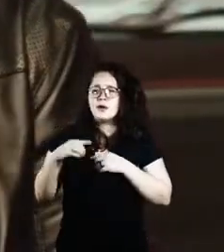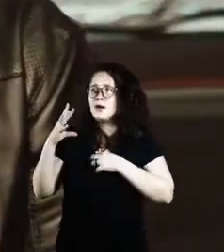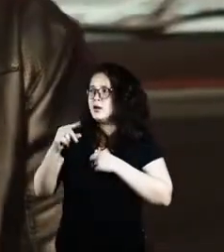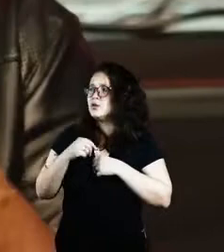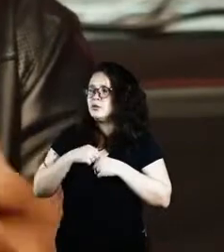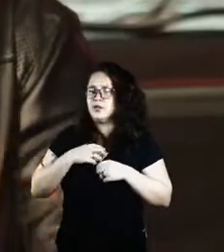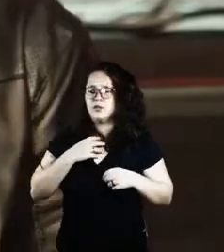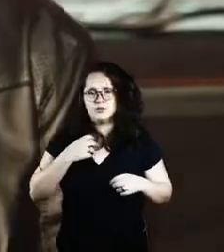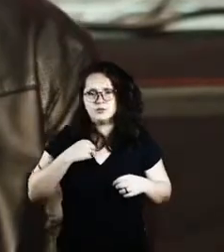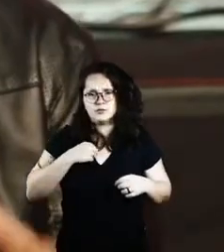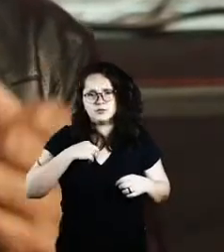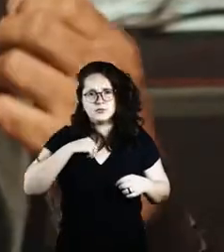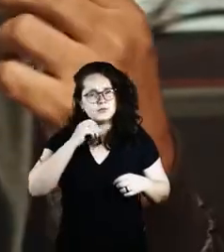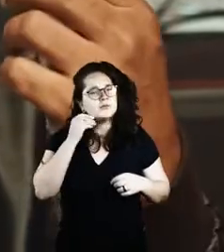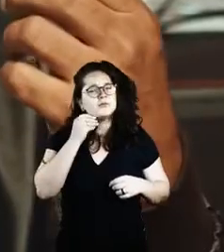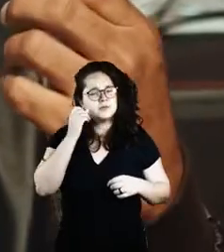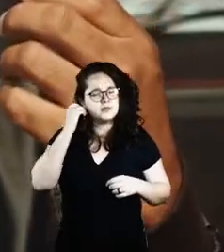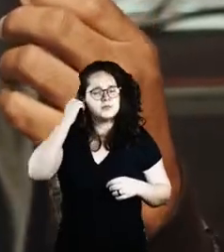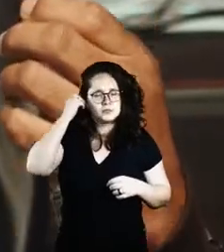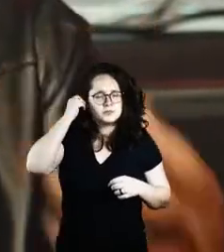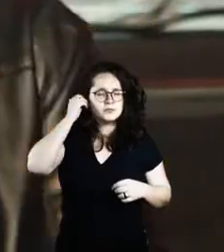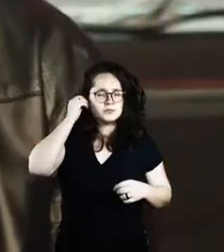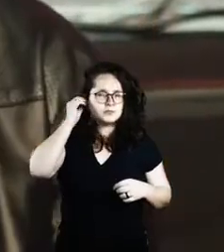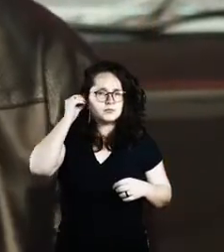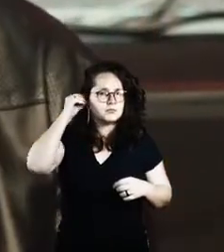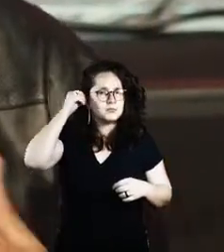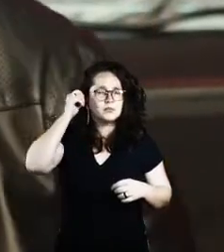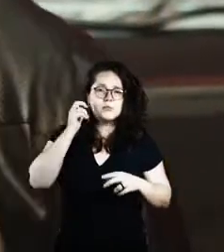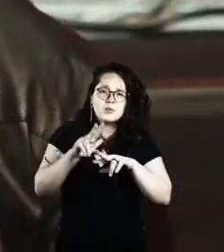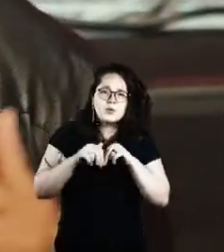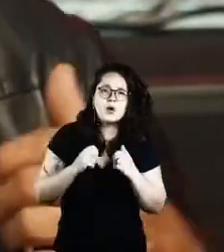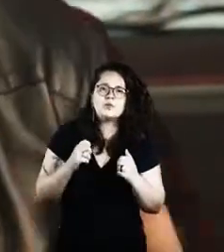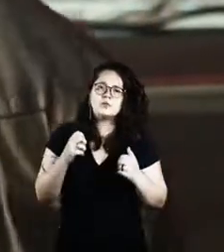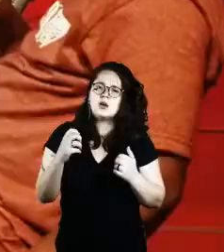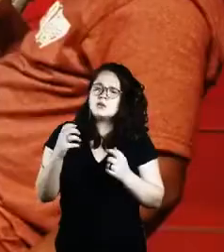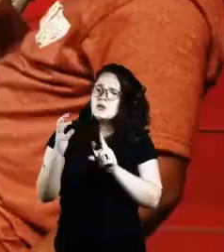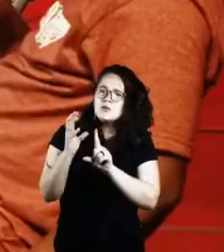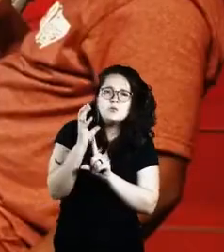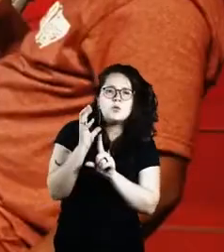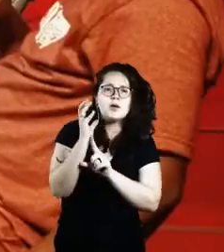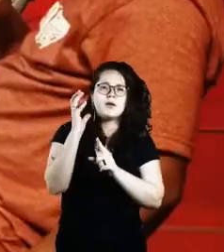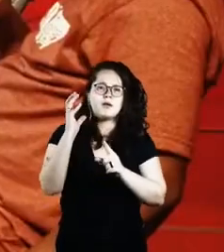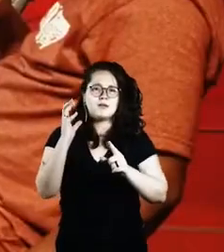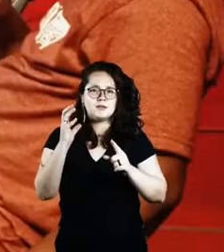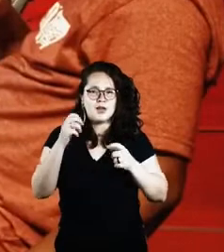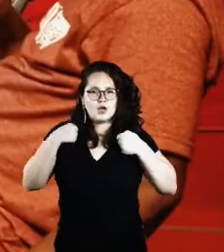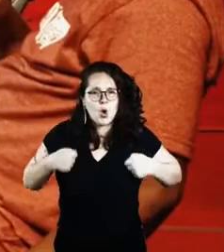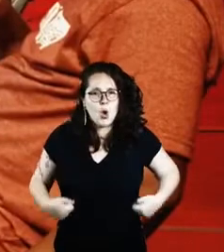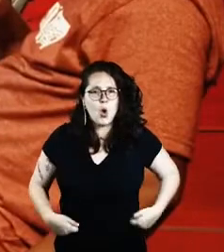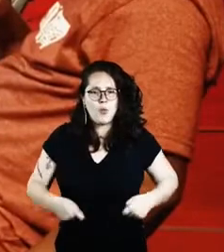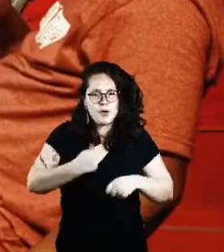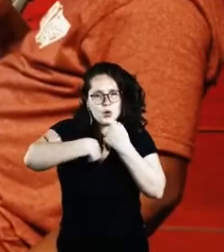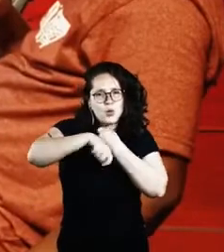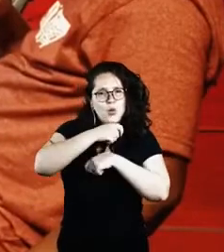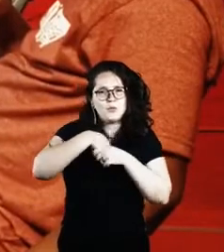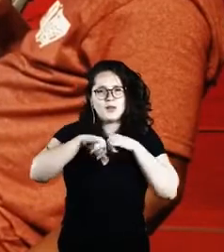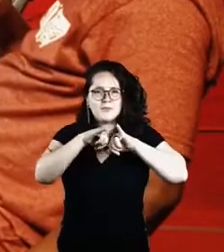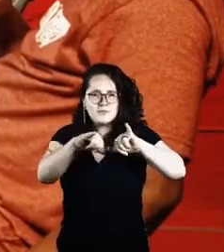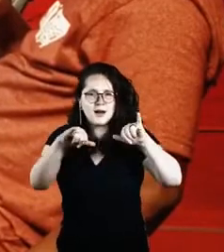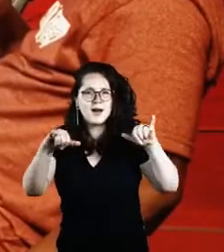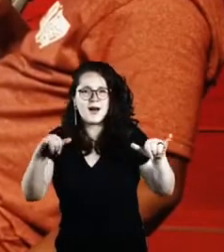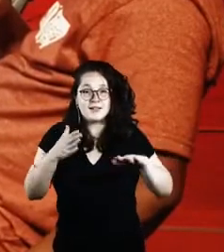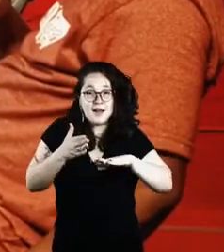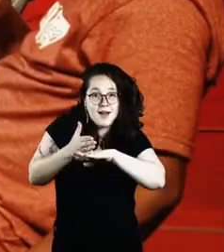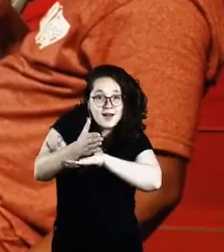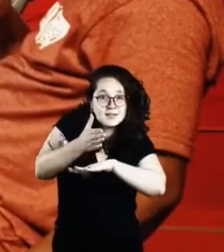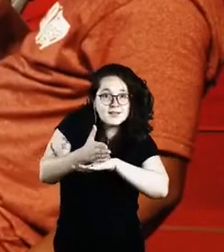musicalmente falando, influência, inspiração, roupa, marketing, economia, como o acesso